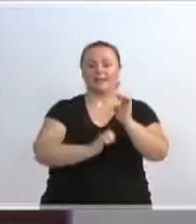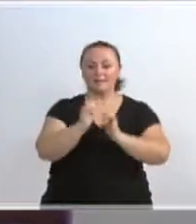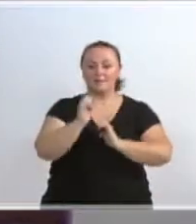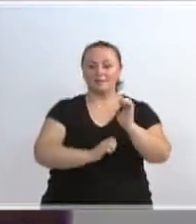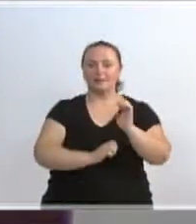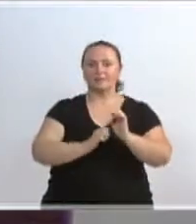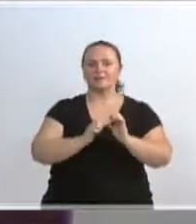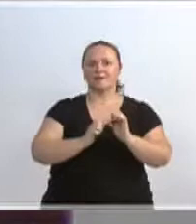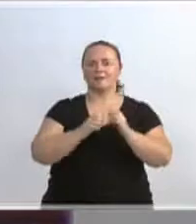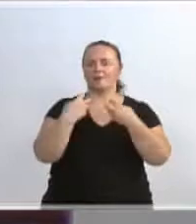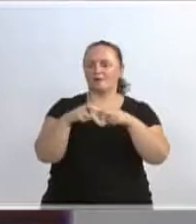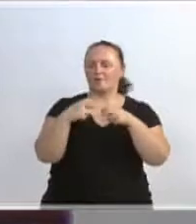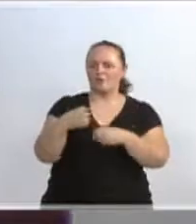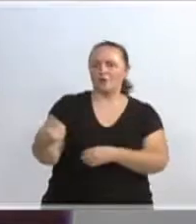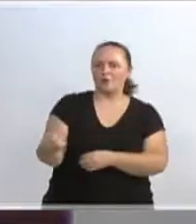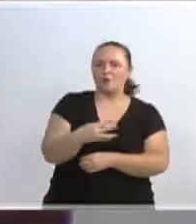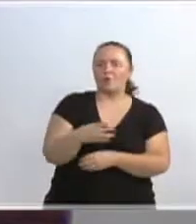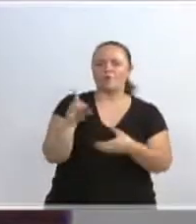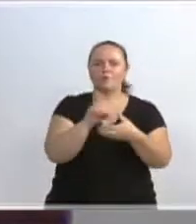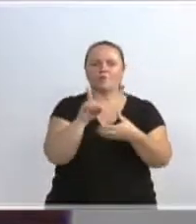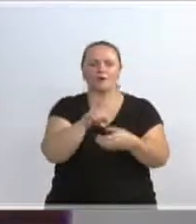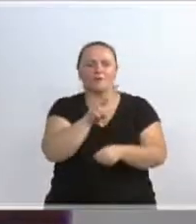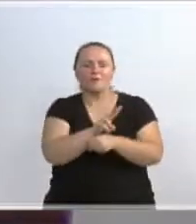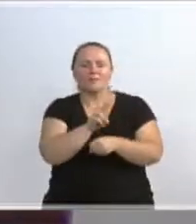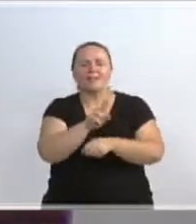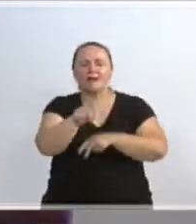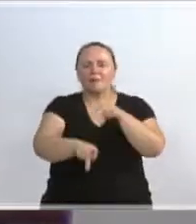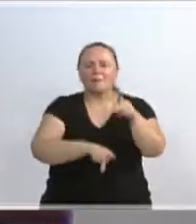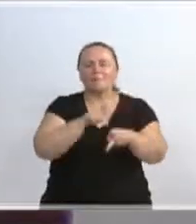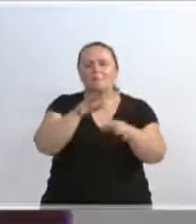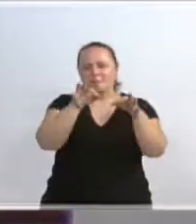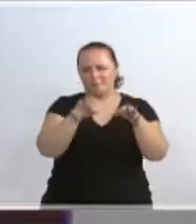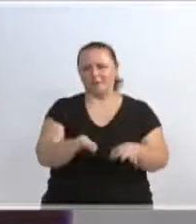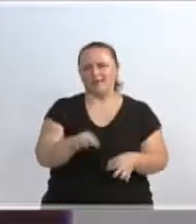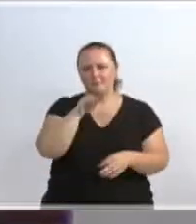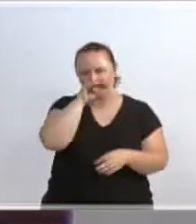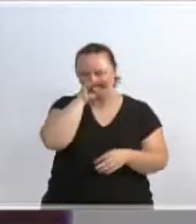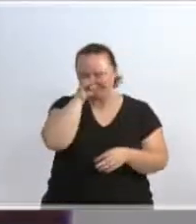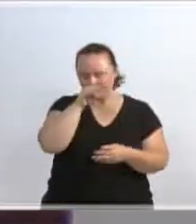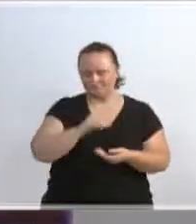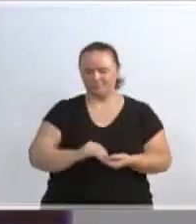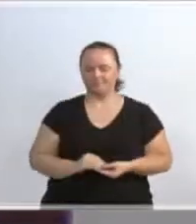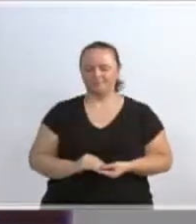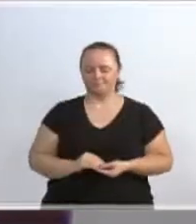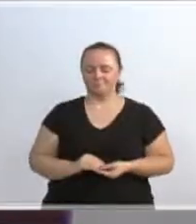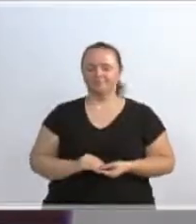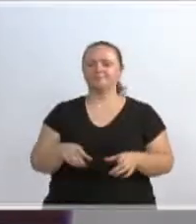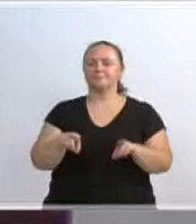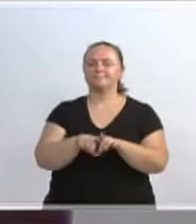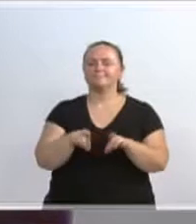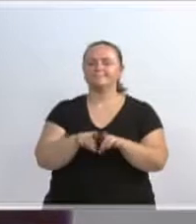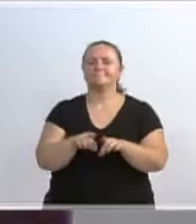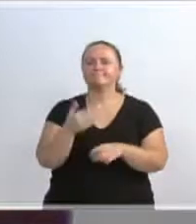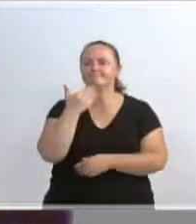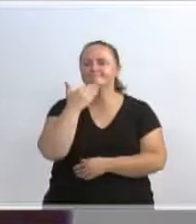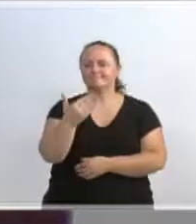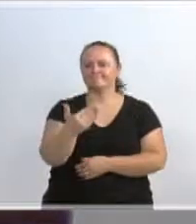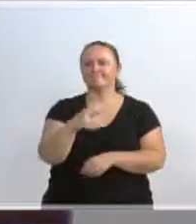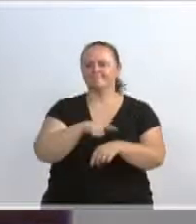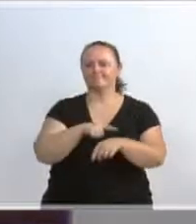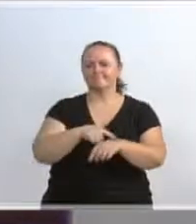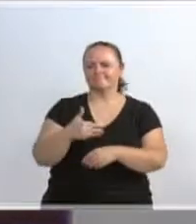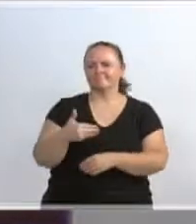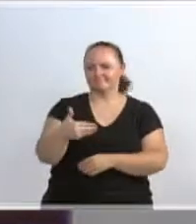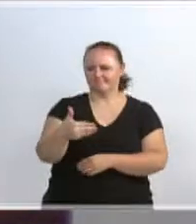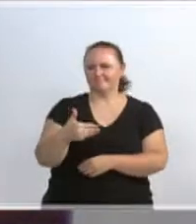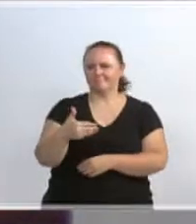novos, venha atender bem a nossa comunidade, que é isso que todo munícipe espera. E depois gostaria Primeiramente, pedir mais um tempinho, presidente, que eu